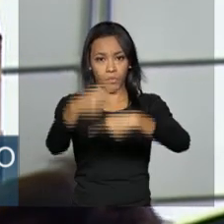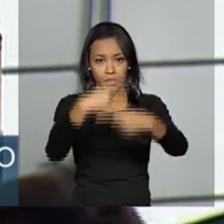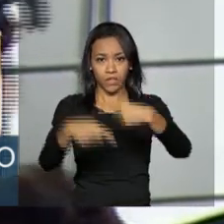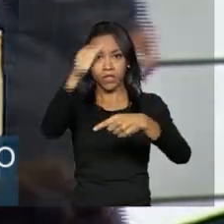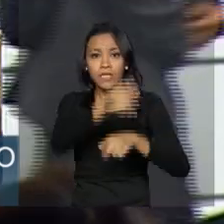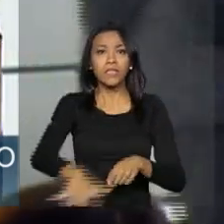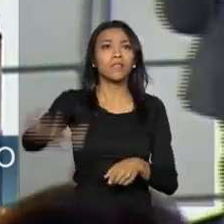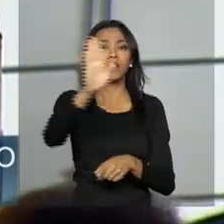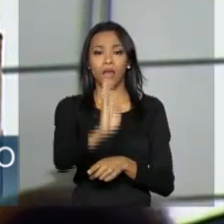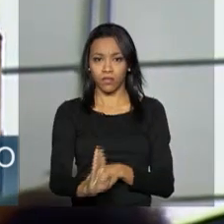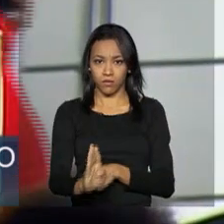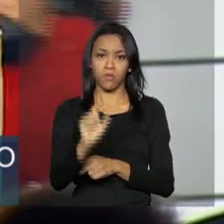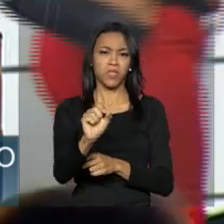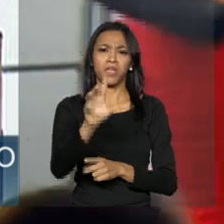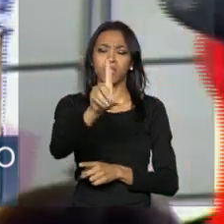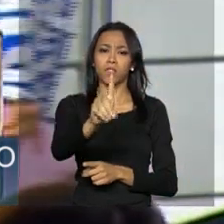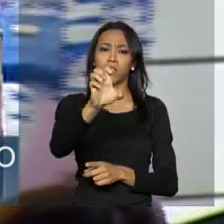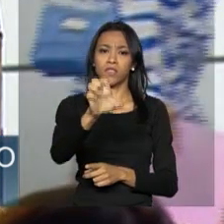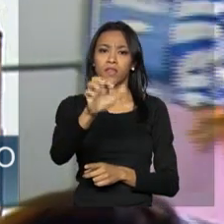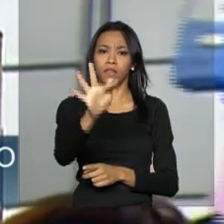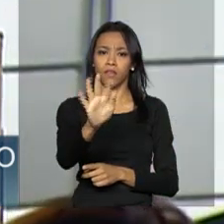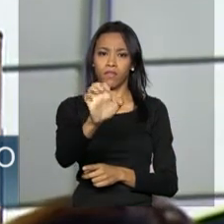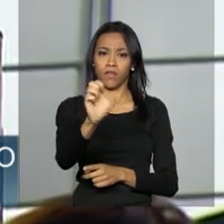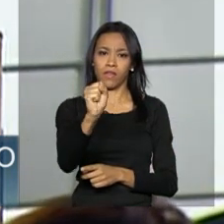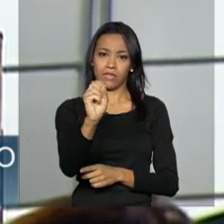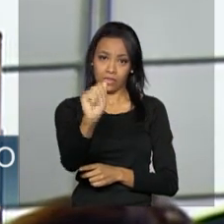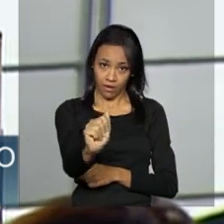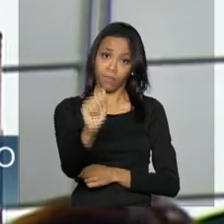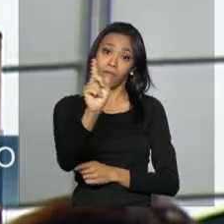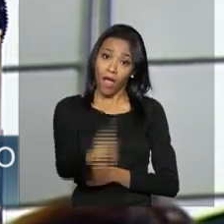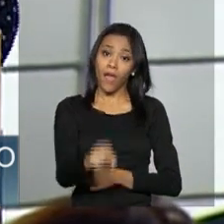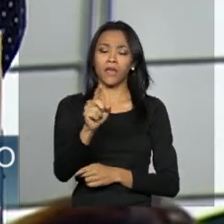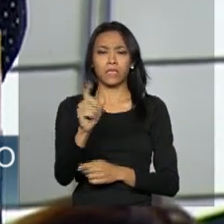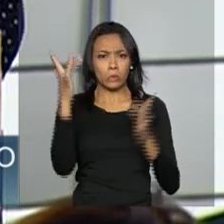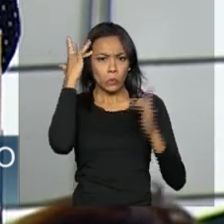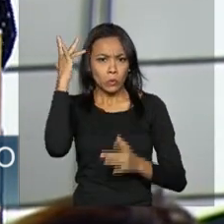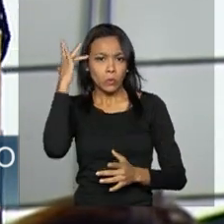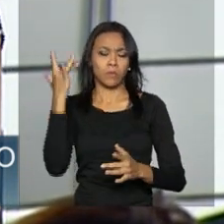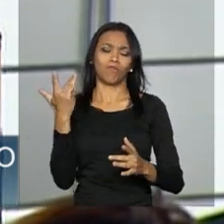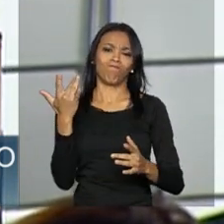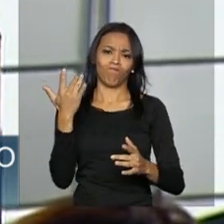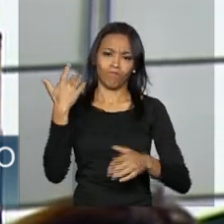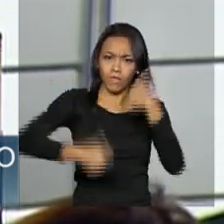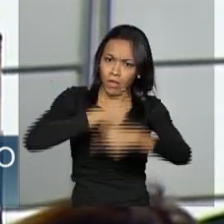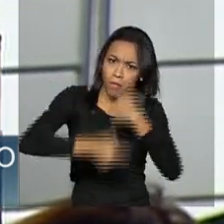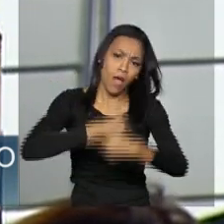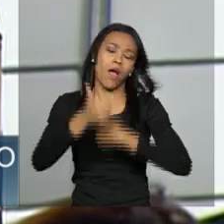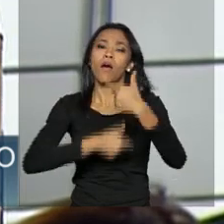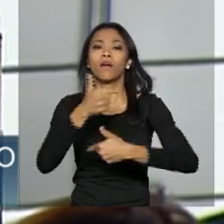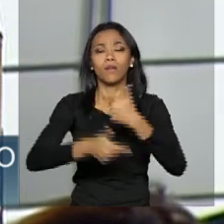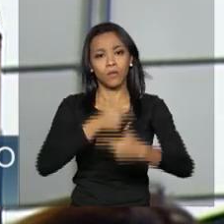que busca garantir para as três forças níveis de operacionalidade compatíveis com o tamanho